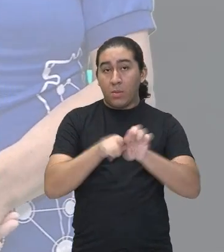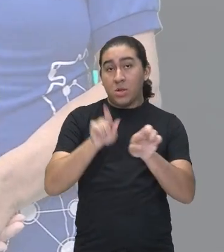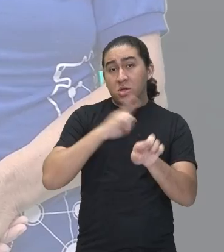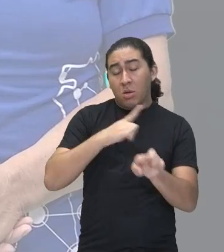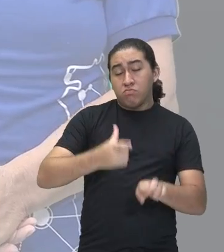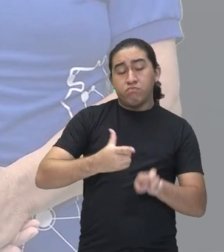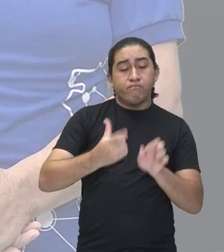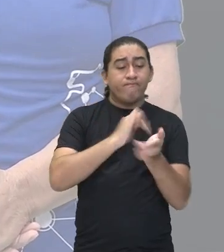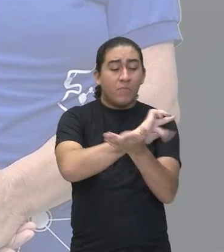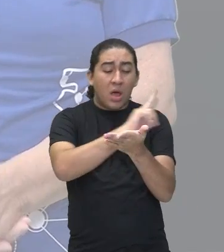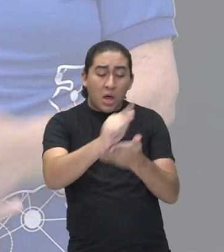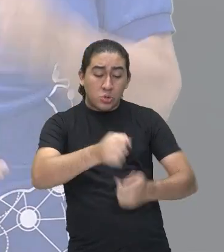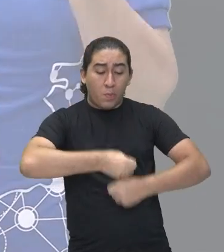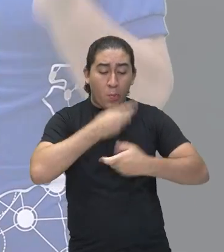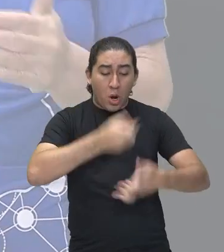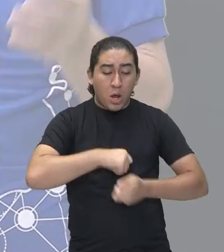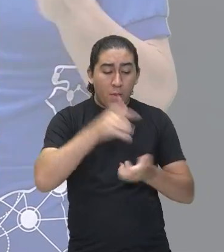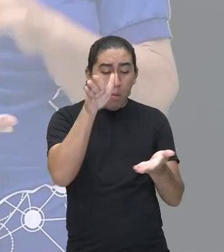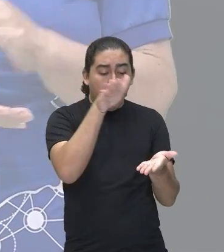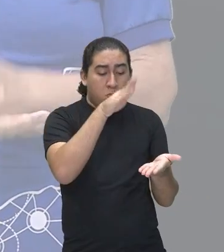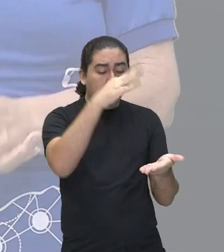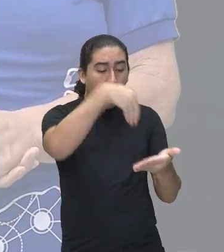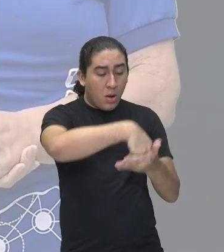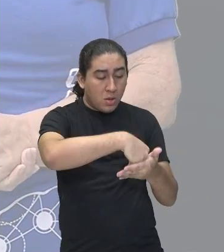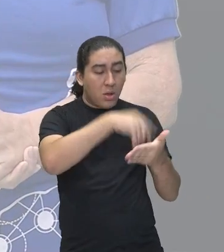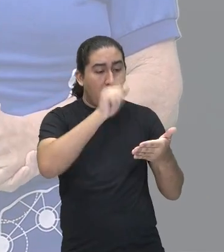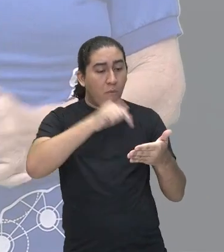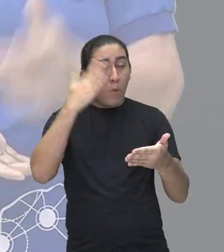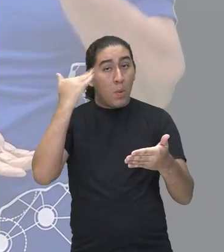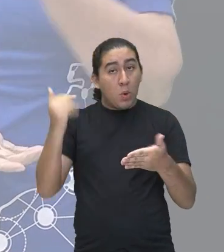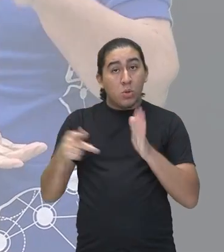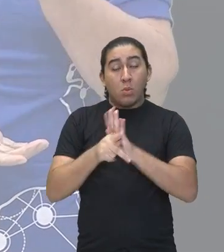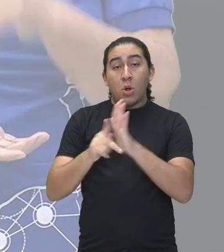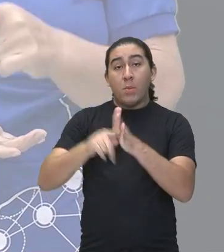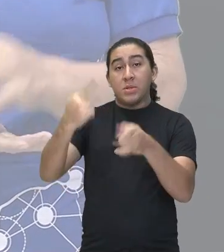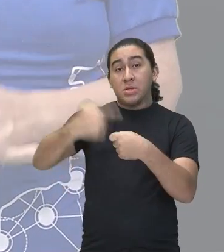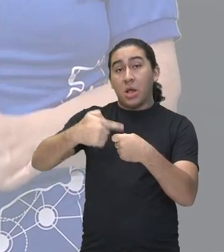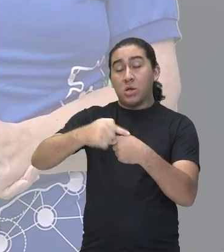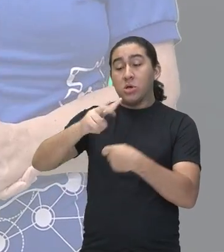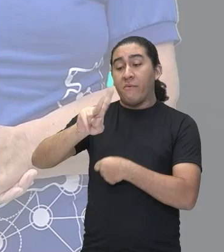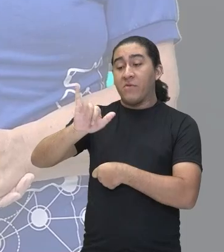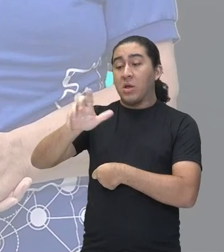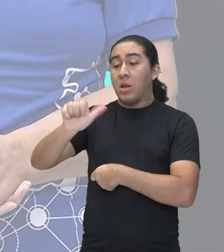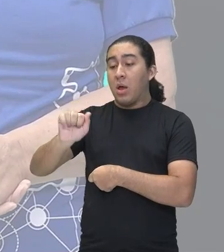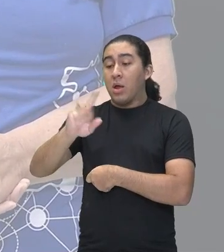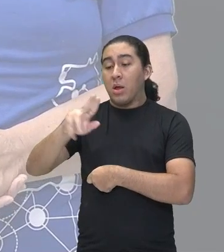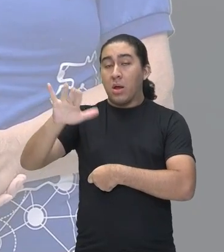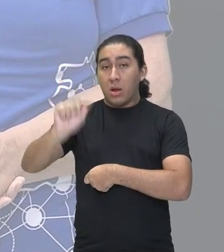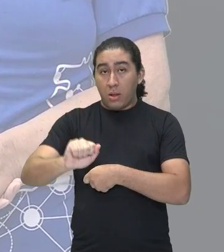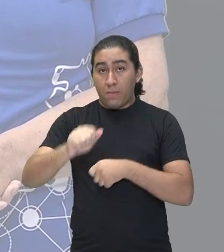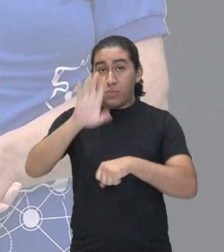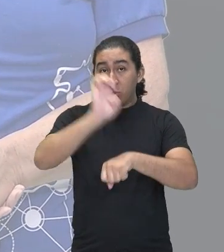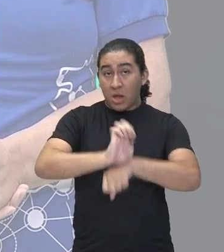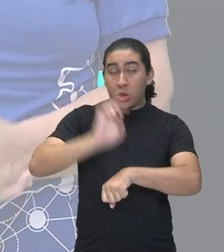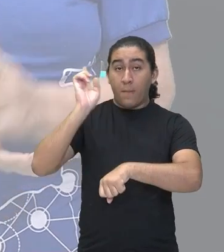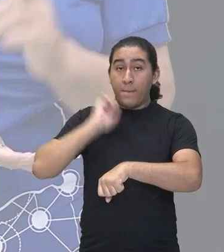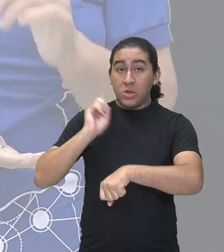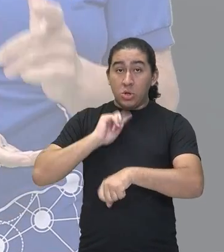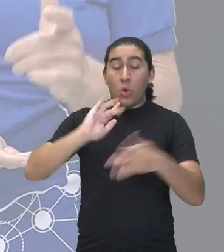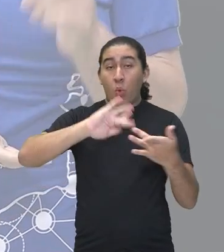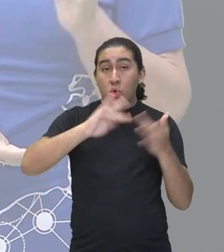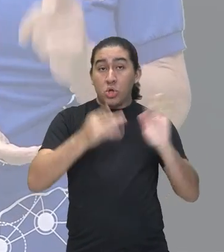diversos poemas que ficaram conhecidos na cidade de Vila Rica, atual Ouro Preto, Minas Gerais, no contexto